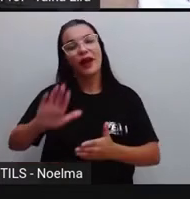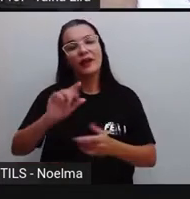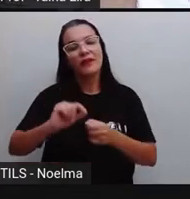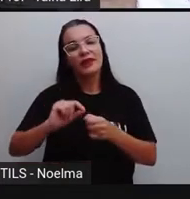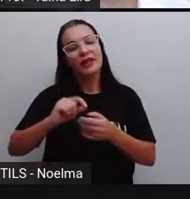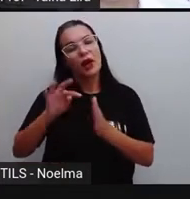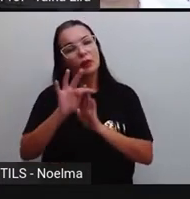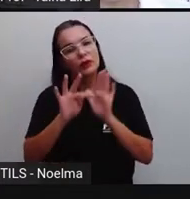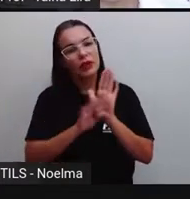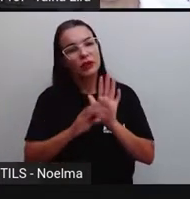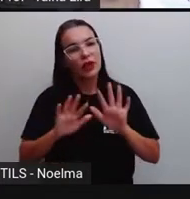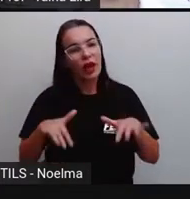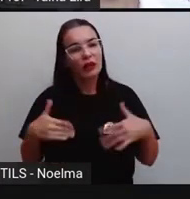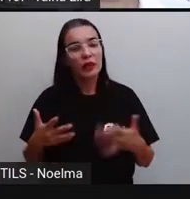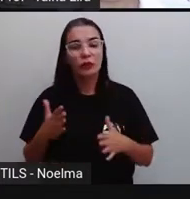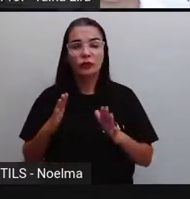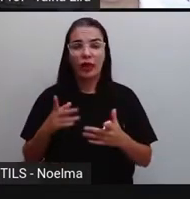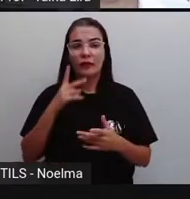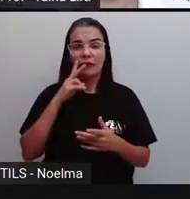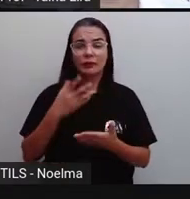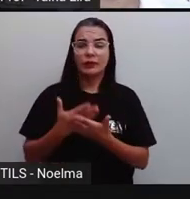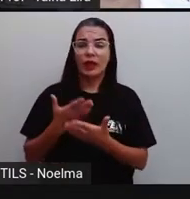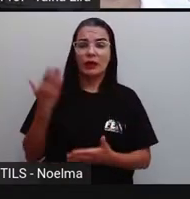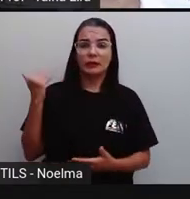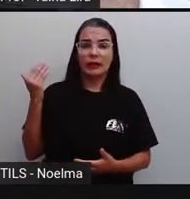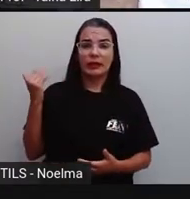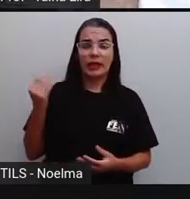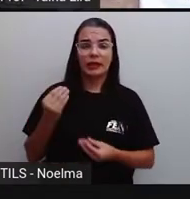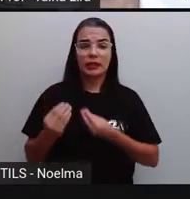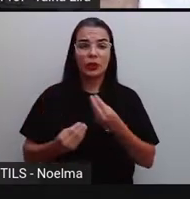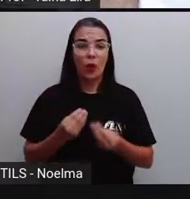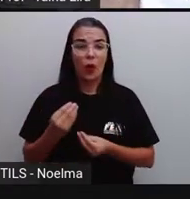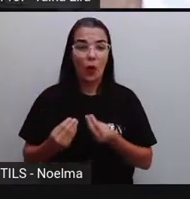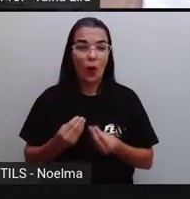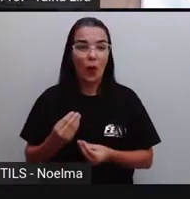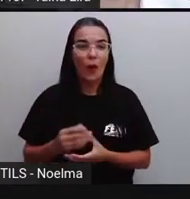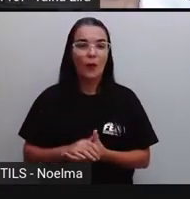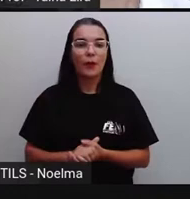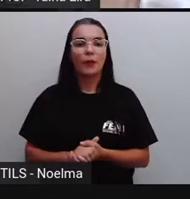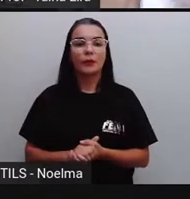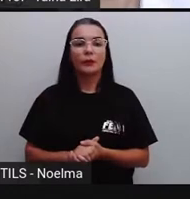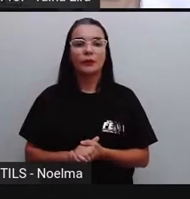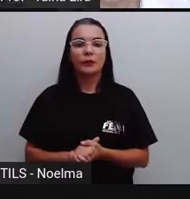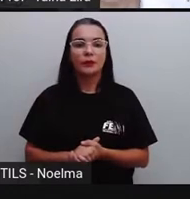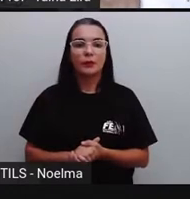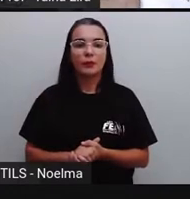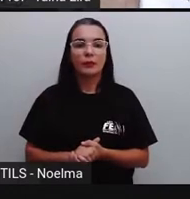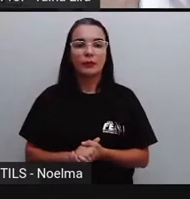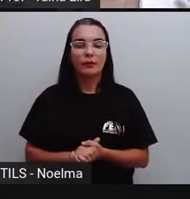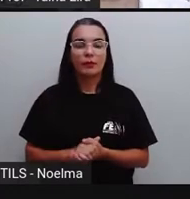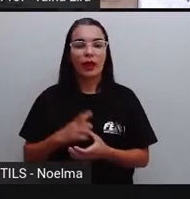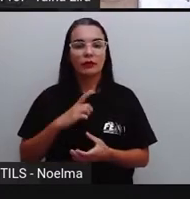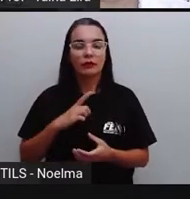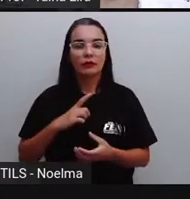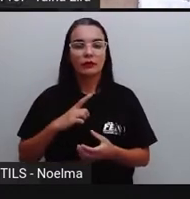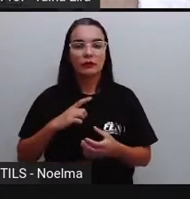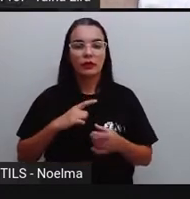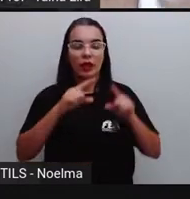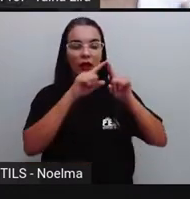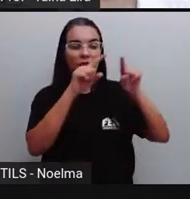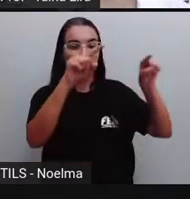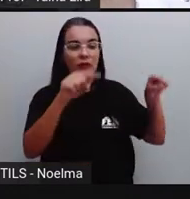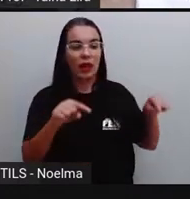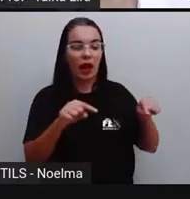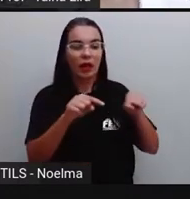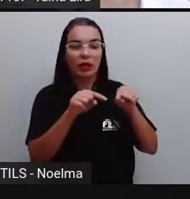nós já vimos aí em aulas anteriores, né, que o cartaz publicitário, o texto publicitário, ele